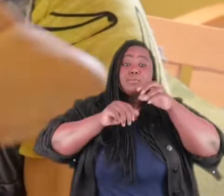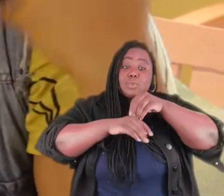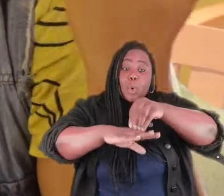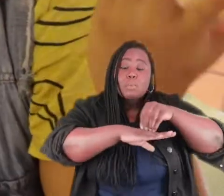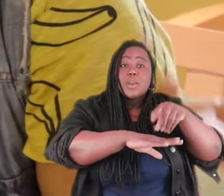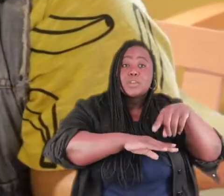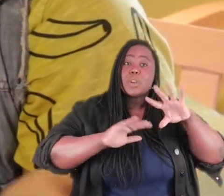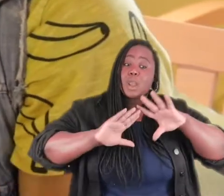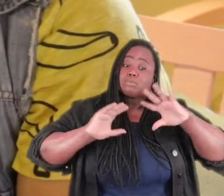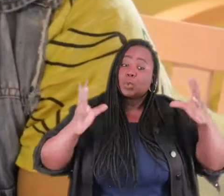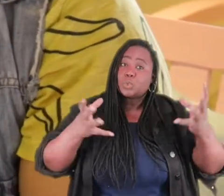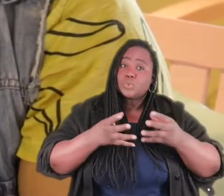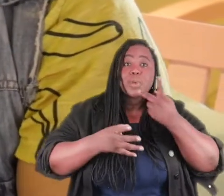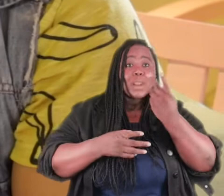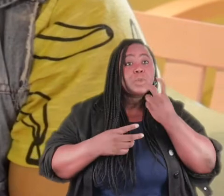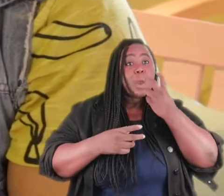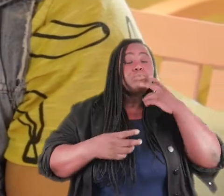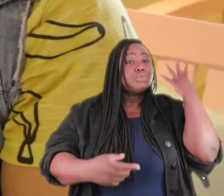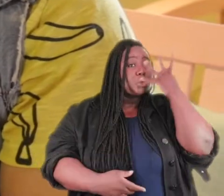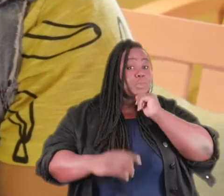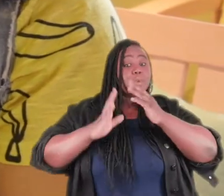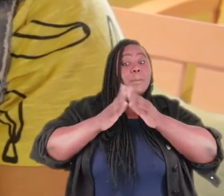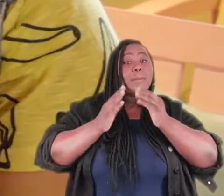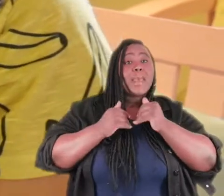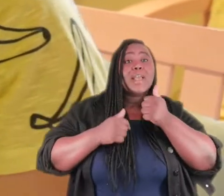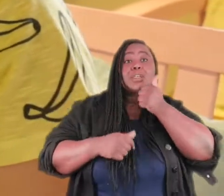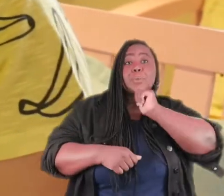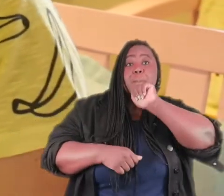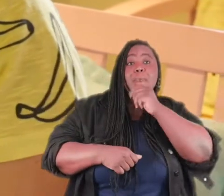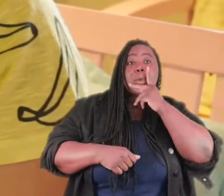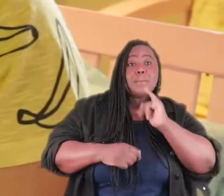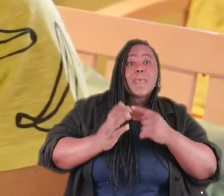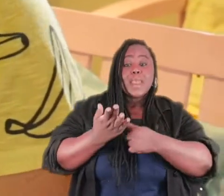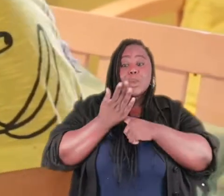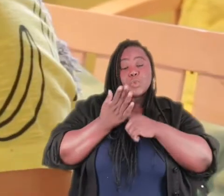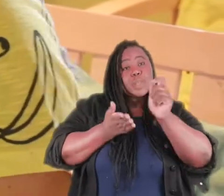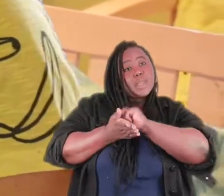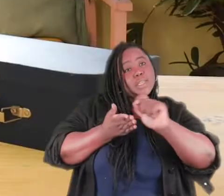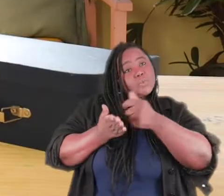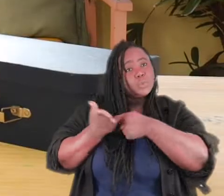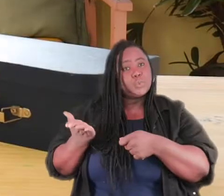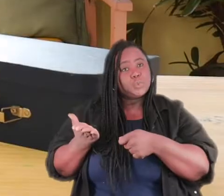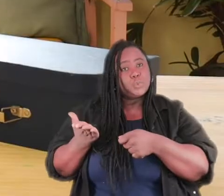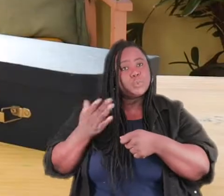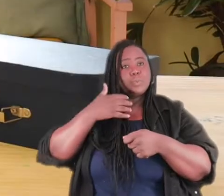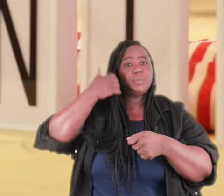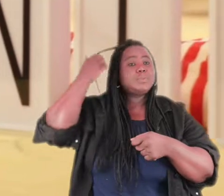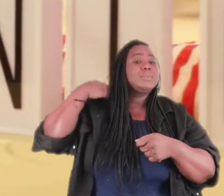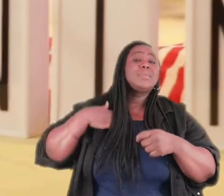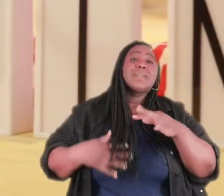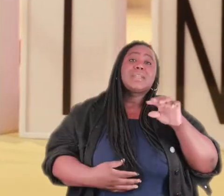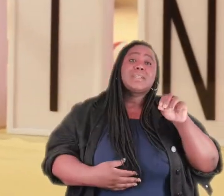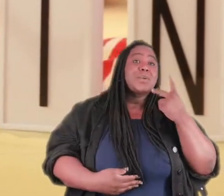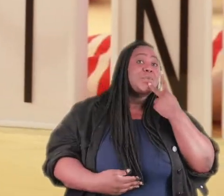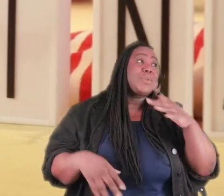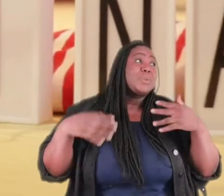classe falando alto e bonito. Peçam ajuda a seus pais para fazer um texto escrito. Theo